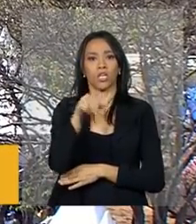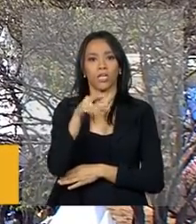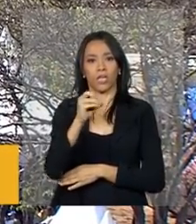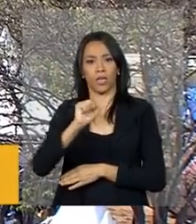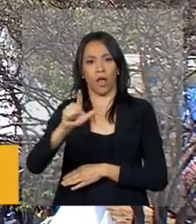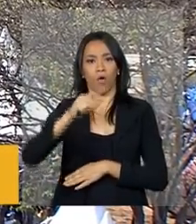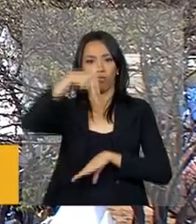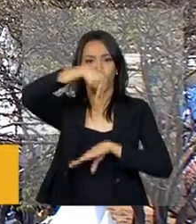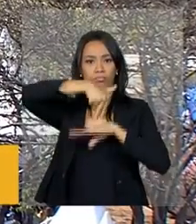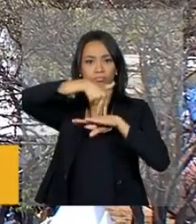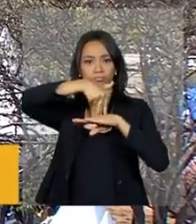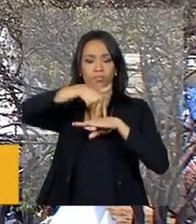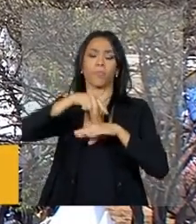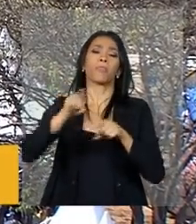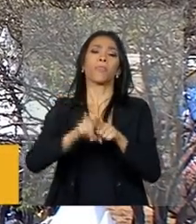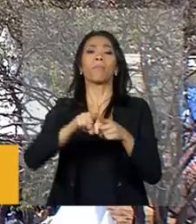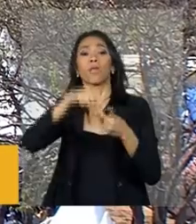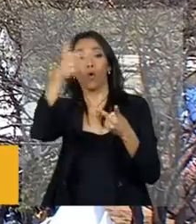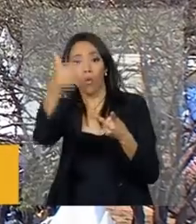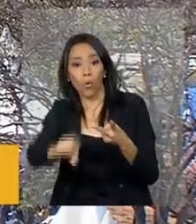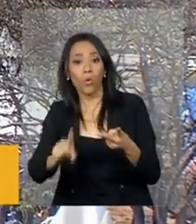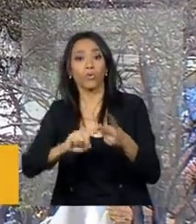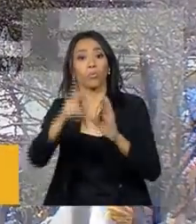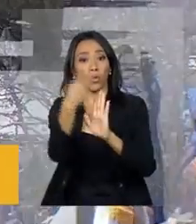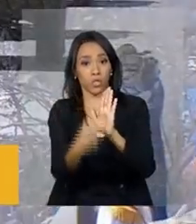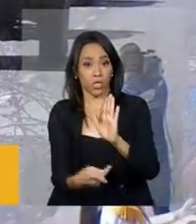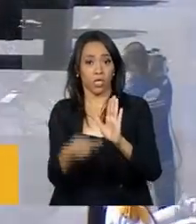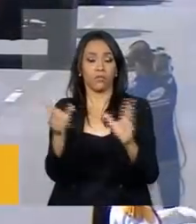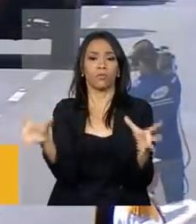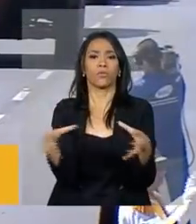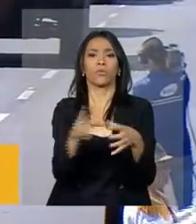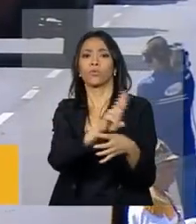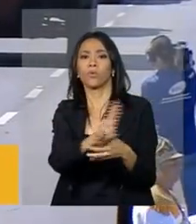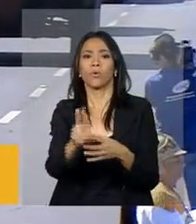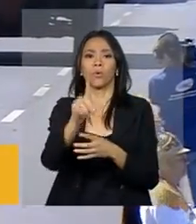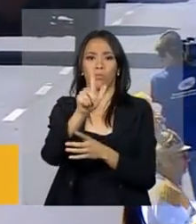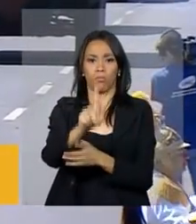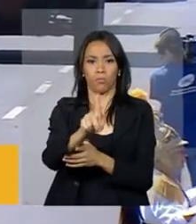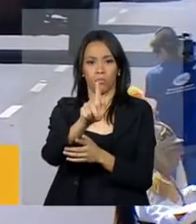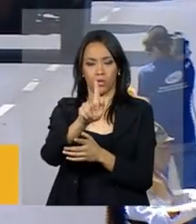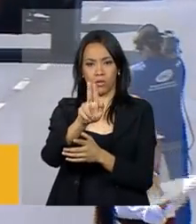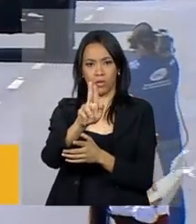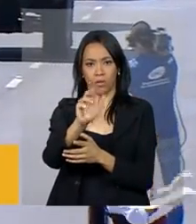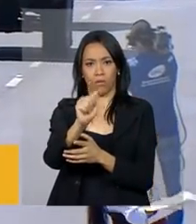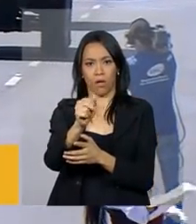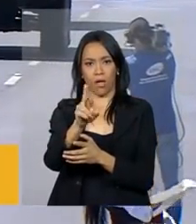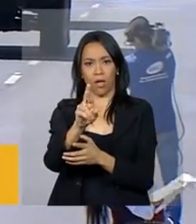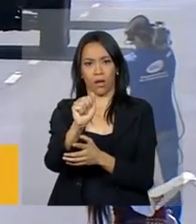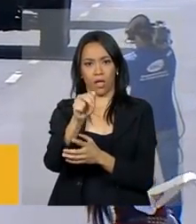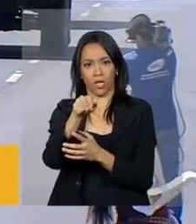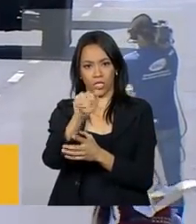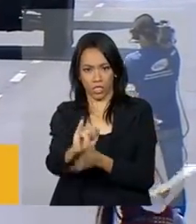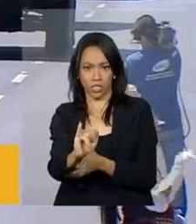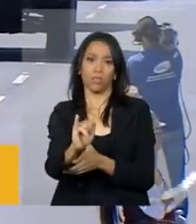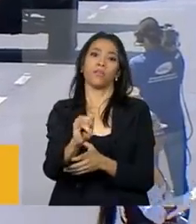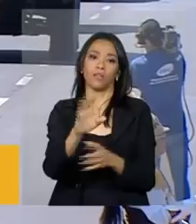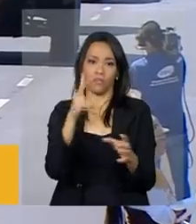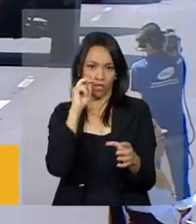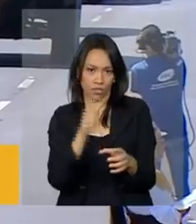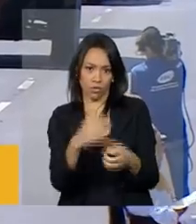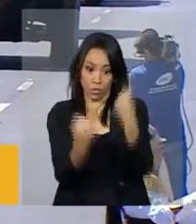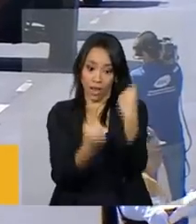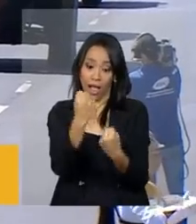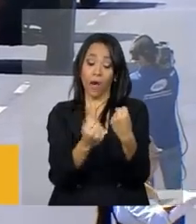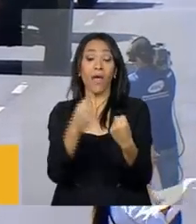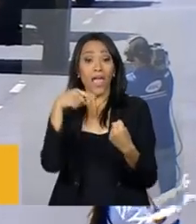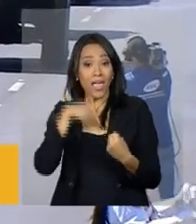é um projeto estratégico do Exército, com tecnologia toda nacional. São esses carros aí. Nomes